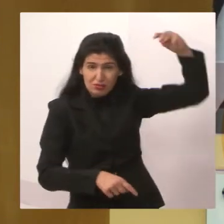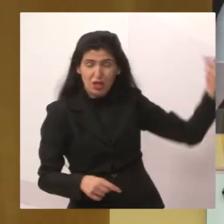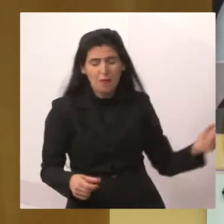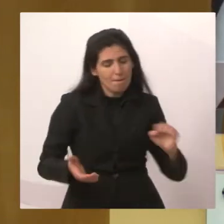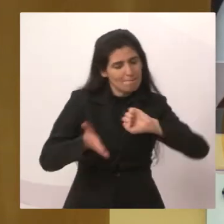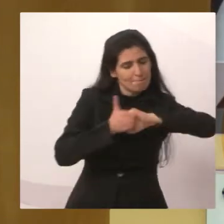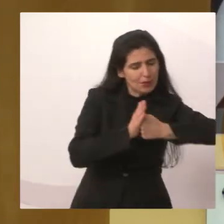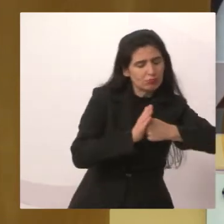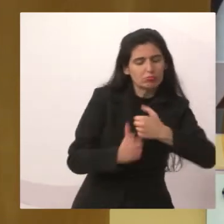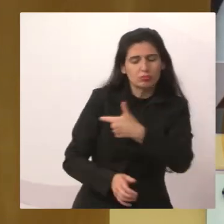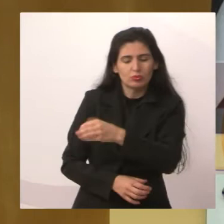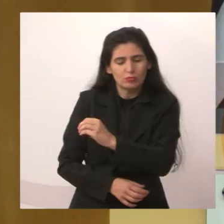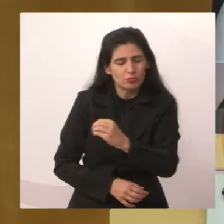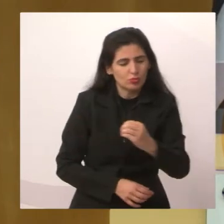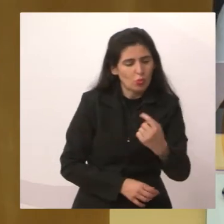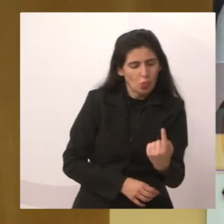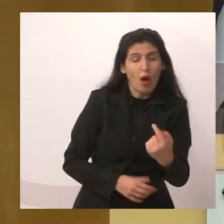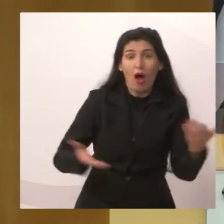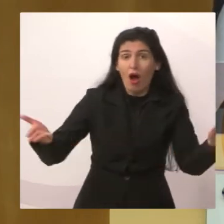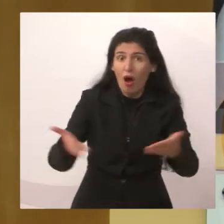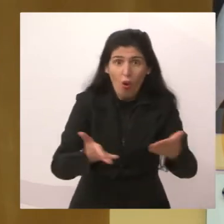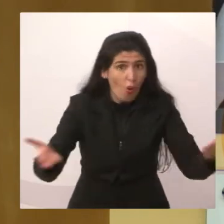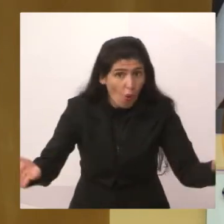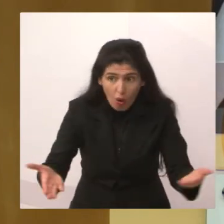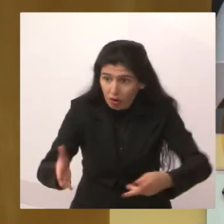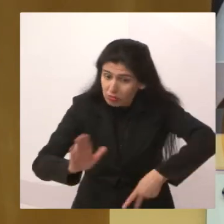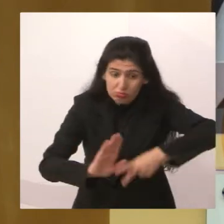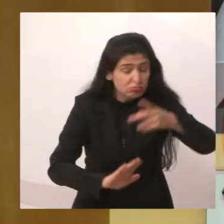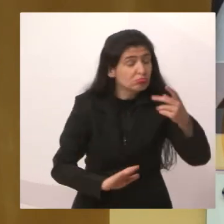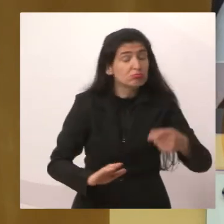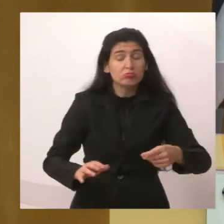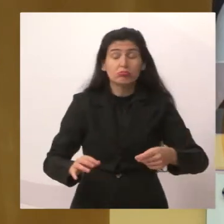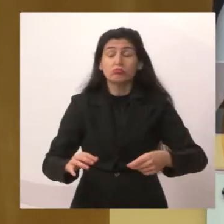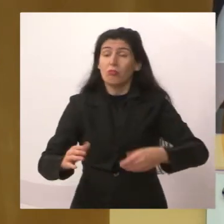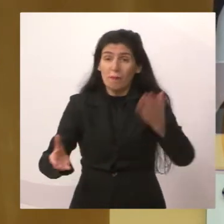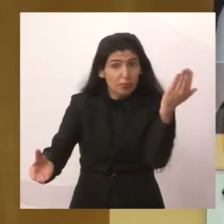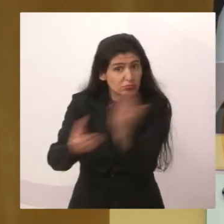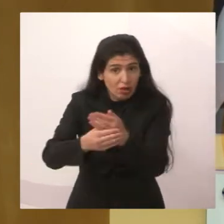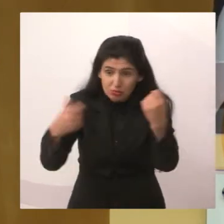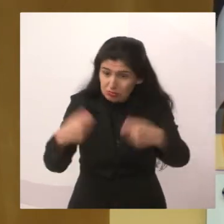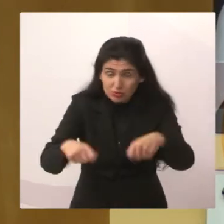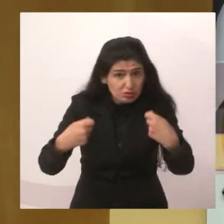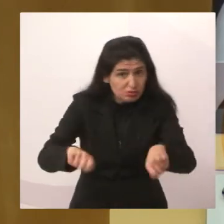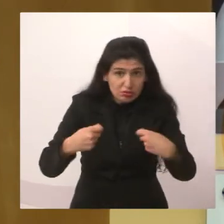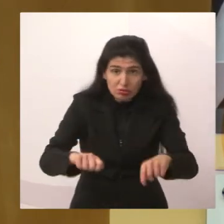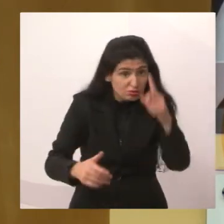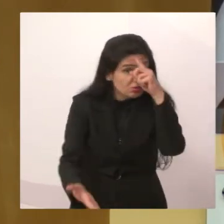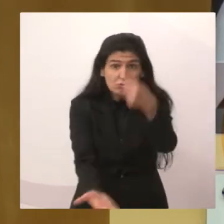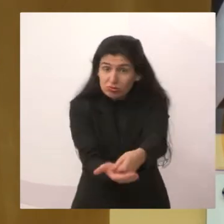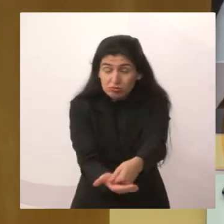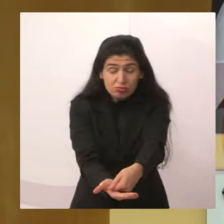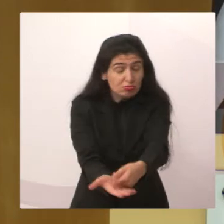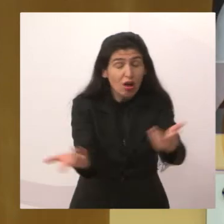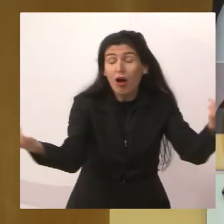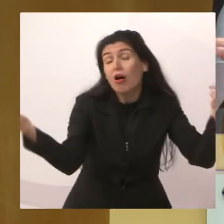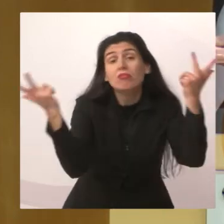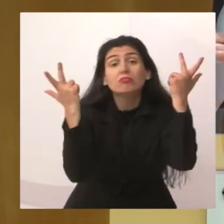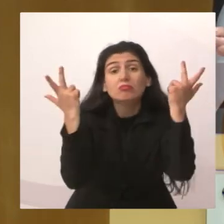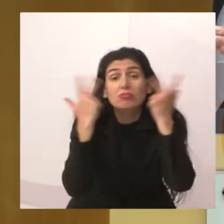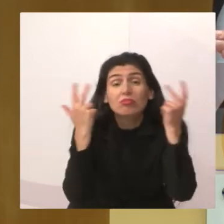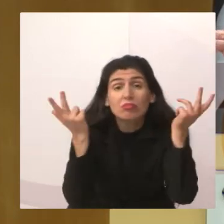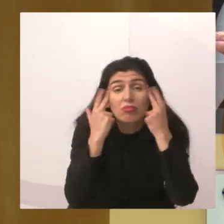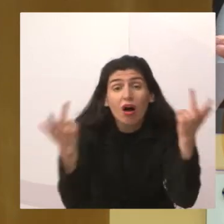sendo que o presidente atual, que está aqui hoje, o Diobel, vereador e presidente dessa casa na época,